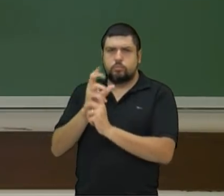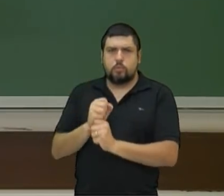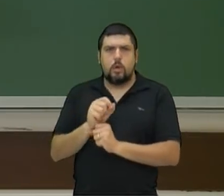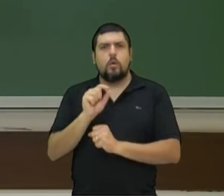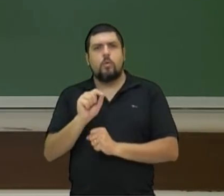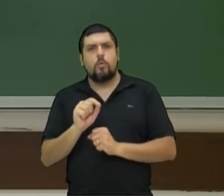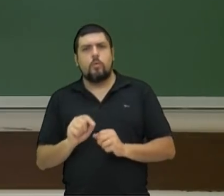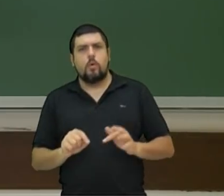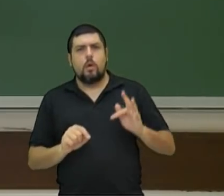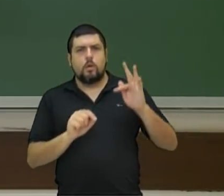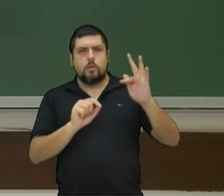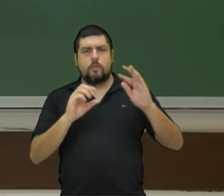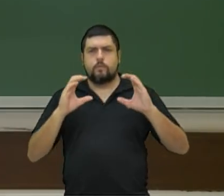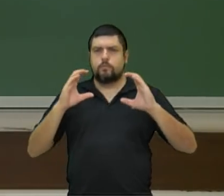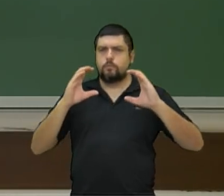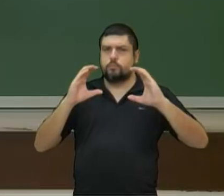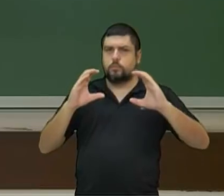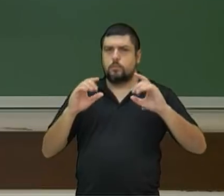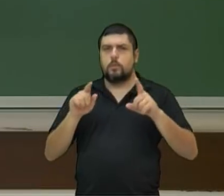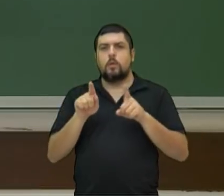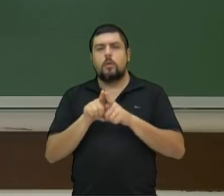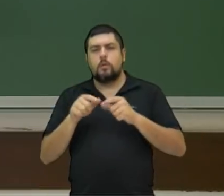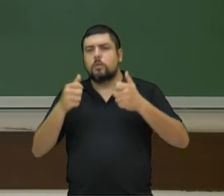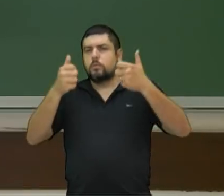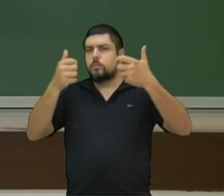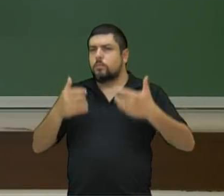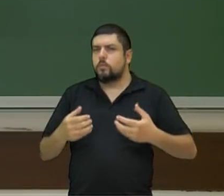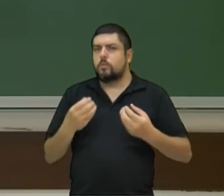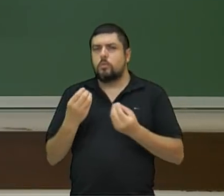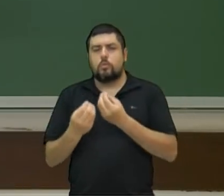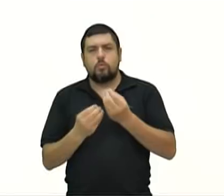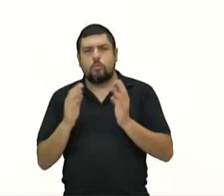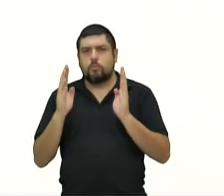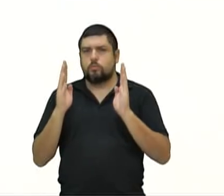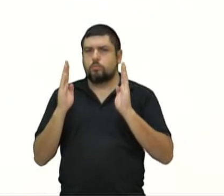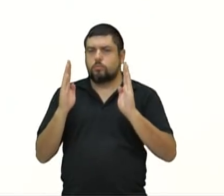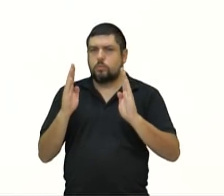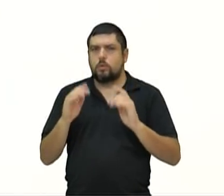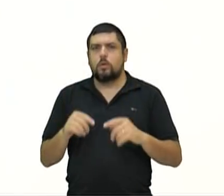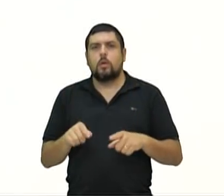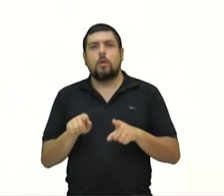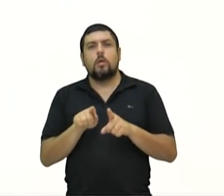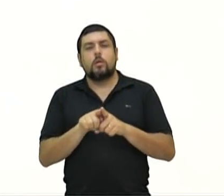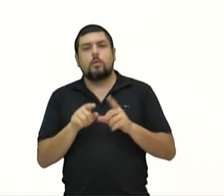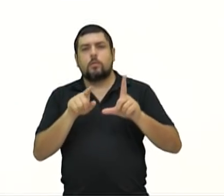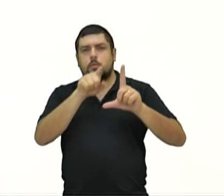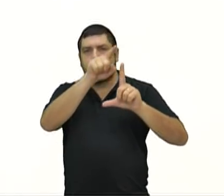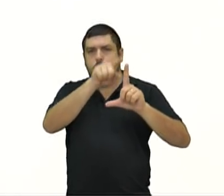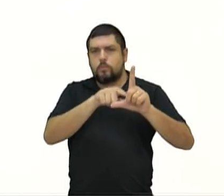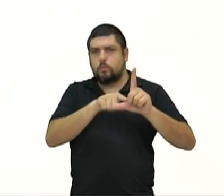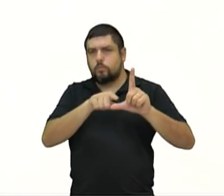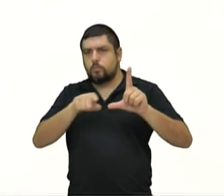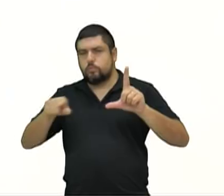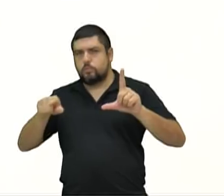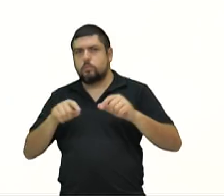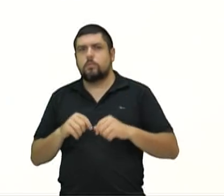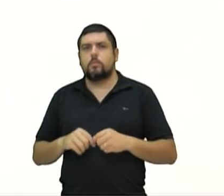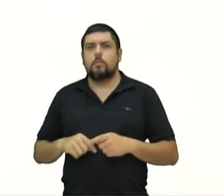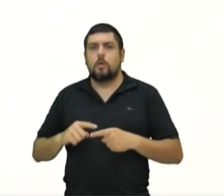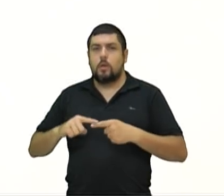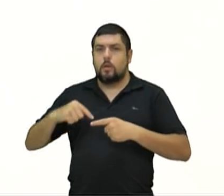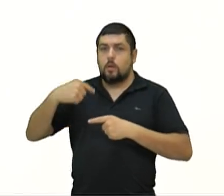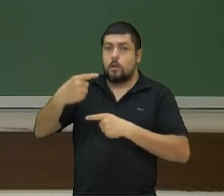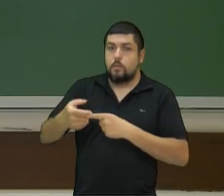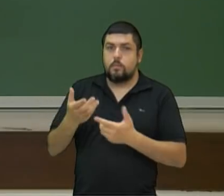funções modulares, a definição através do módulo, valores numéricos e o gráfico, tá? Na aula seguinte nós